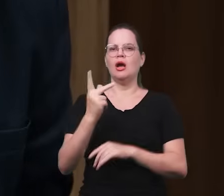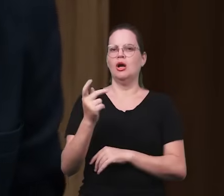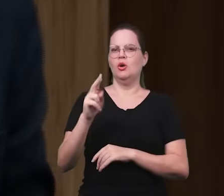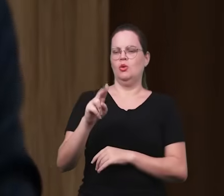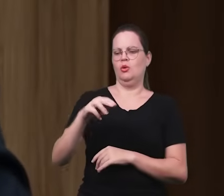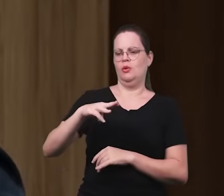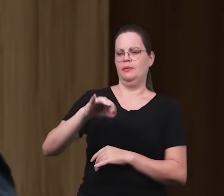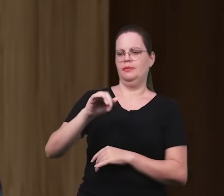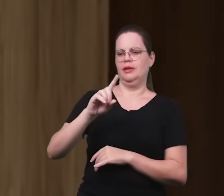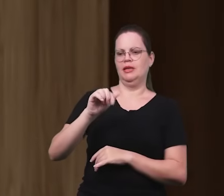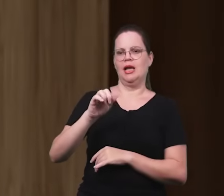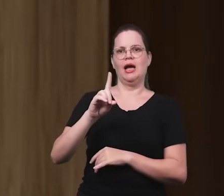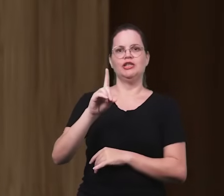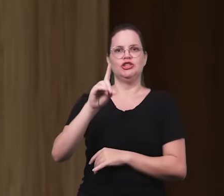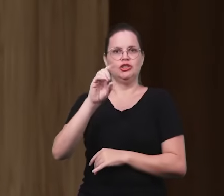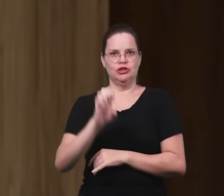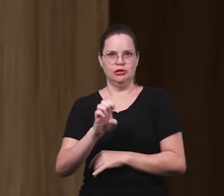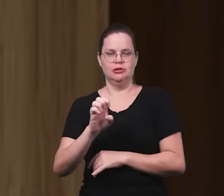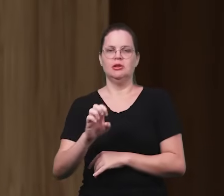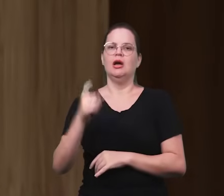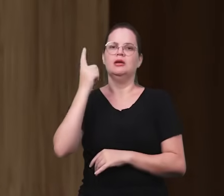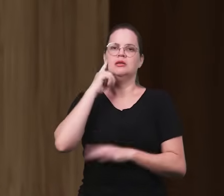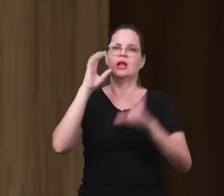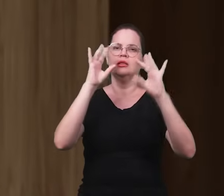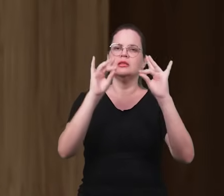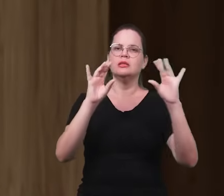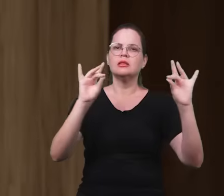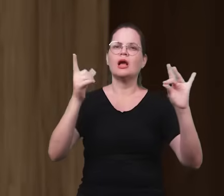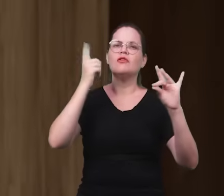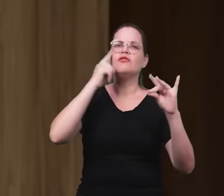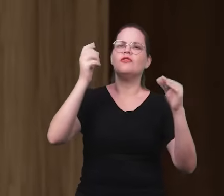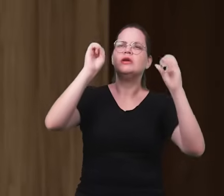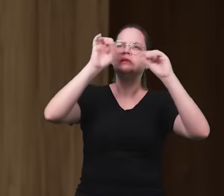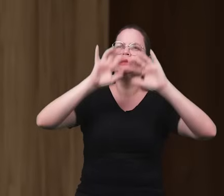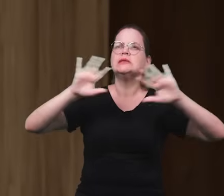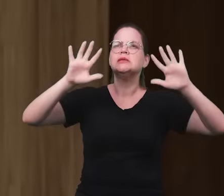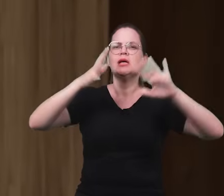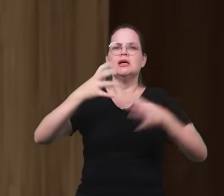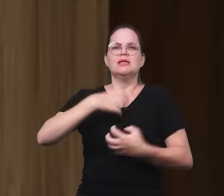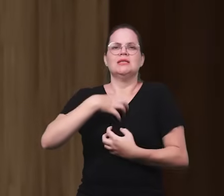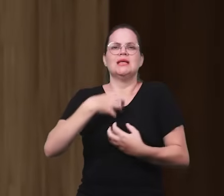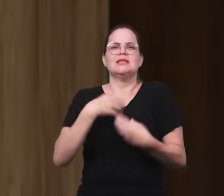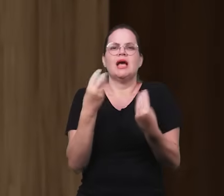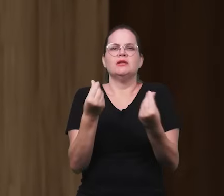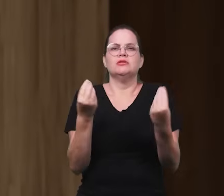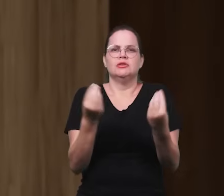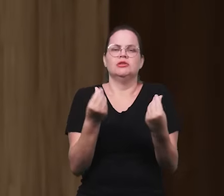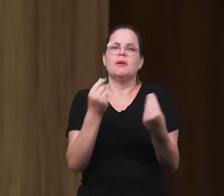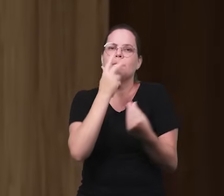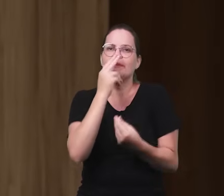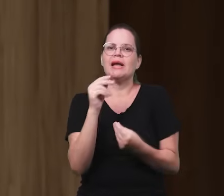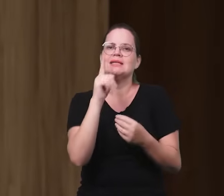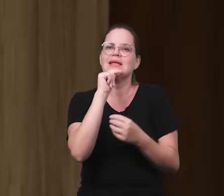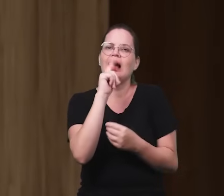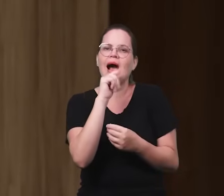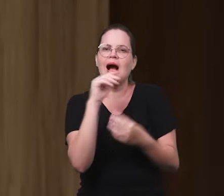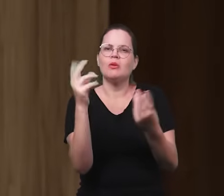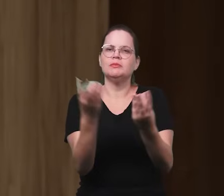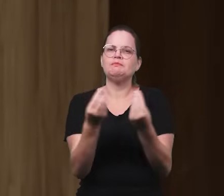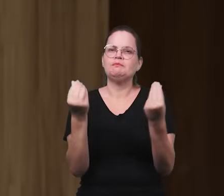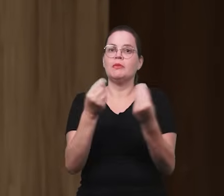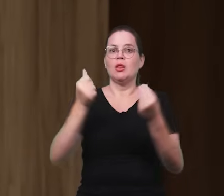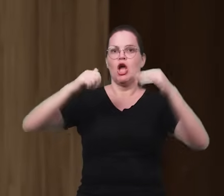a medição só veio no século XVIII. Tem um versículo que eu acho muito interessante, ele é muito moderno disso, que está em